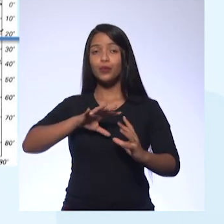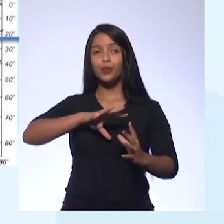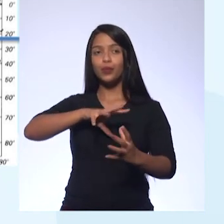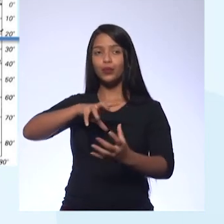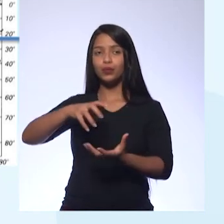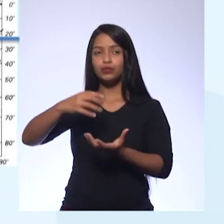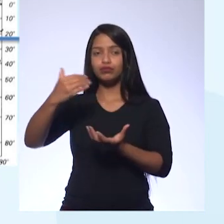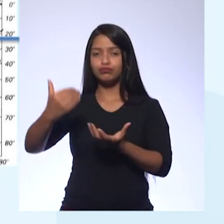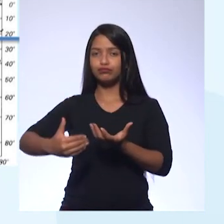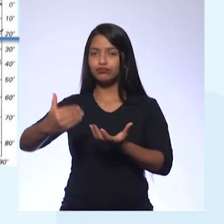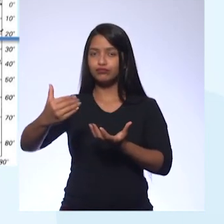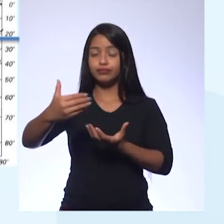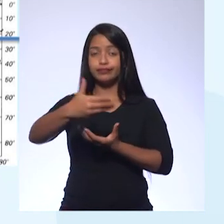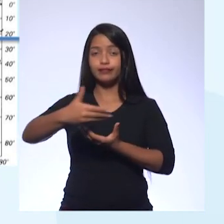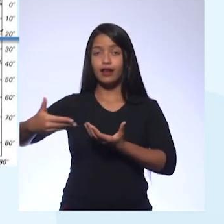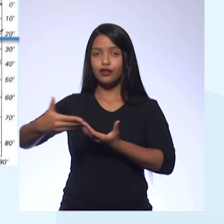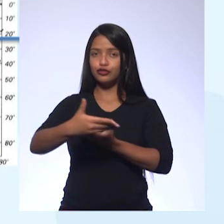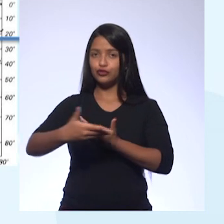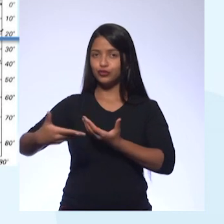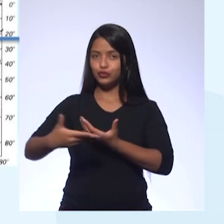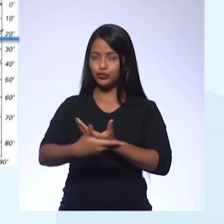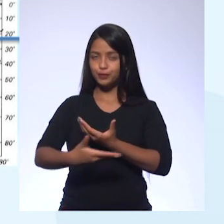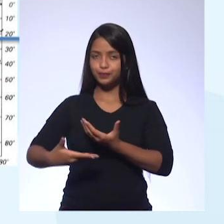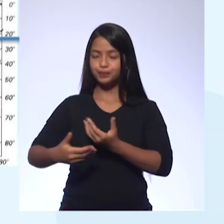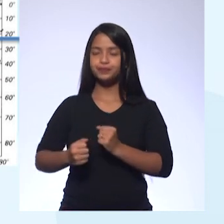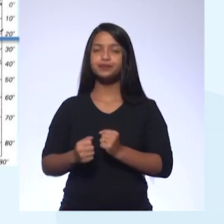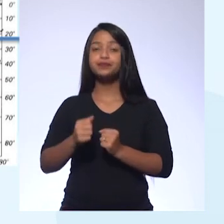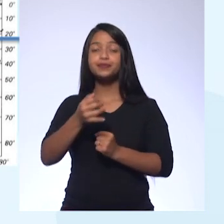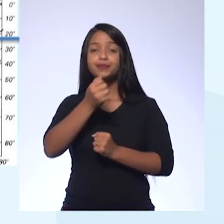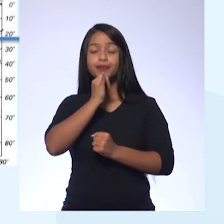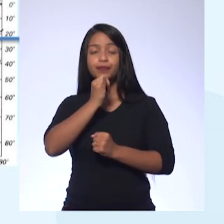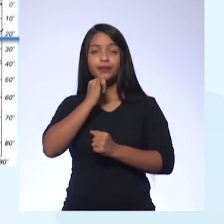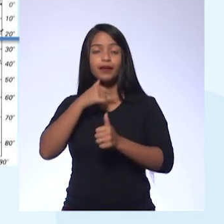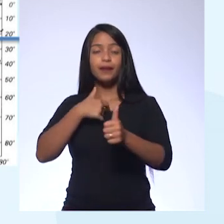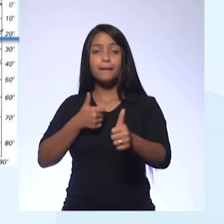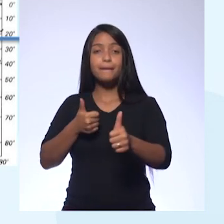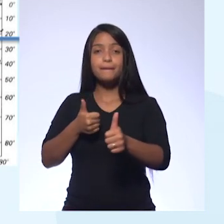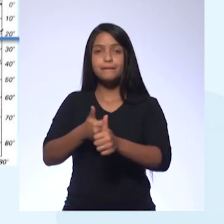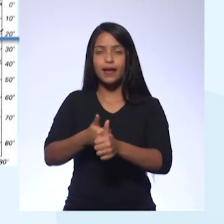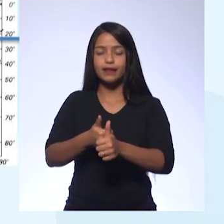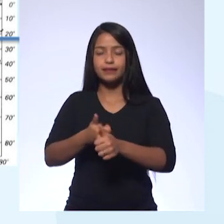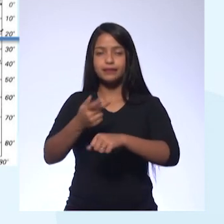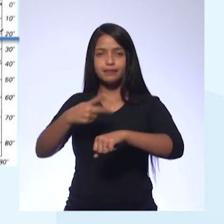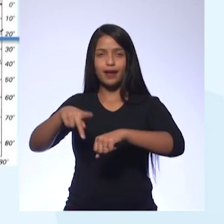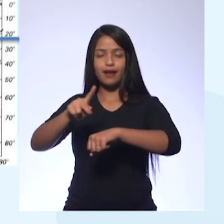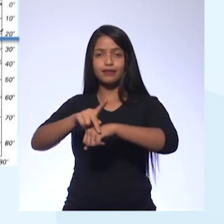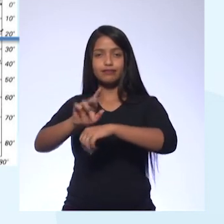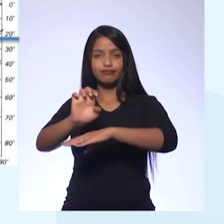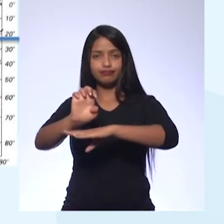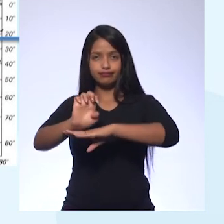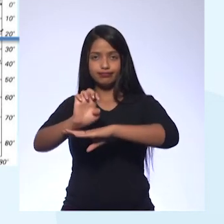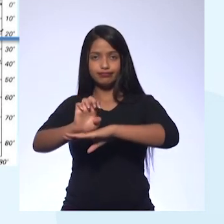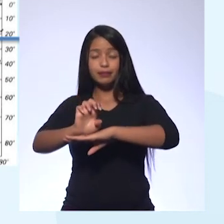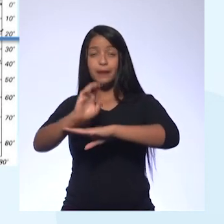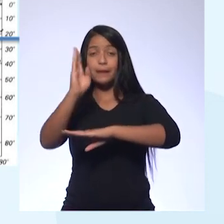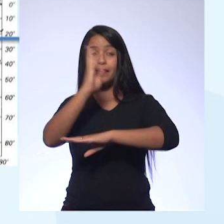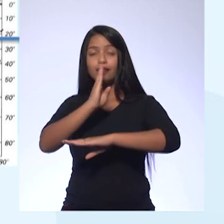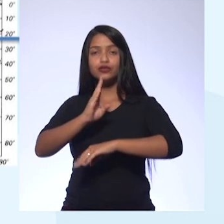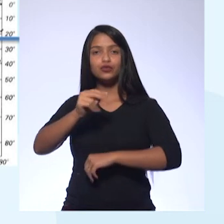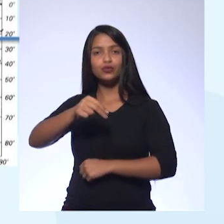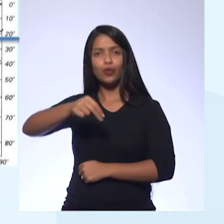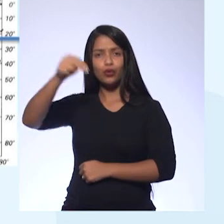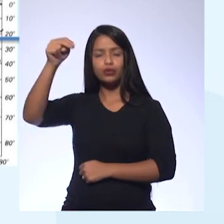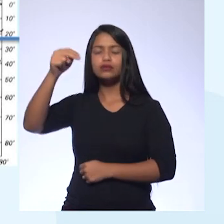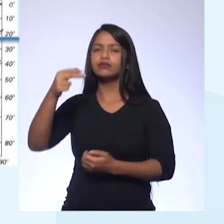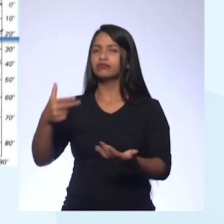foi colocado aqui. Então, é lógico, se eu estou próximo ao Equador, se eu estou numa região indo para o norte do Brasil, vai ser muito quente, etc.